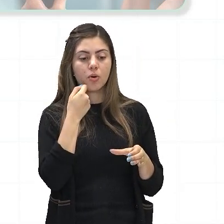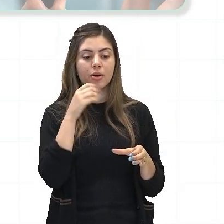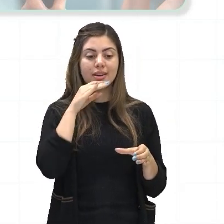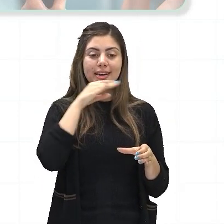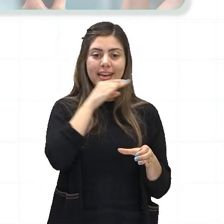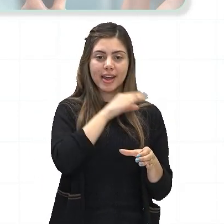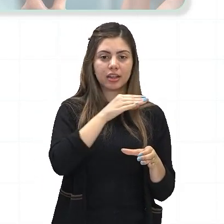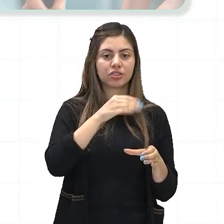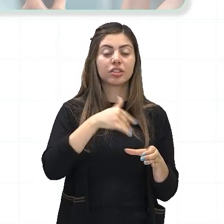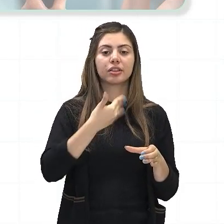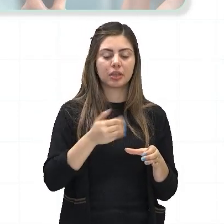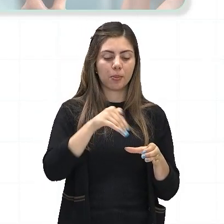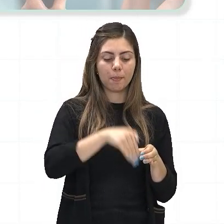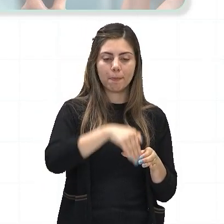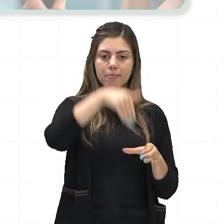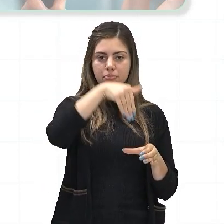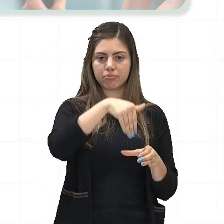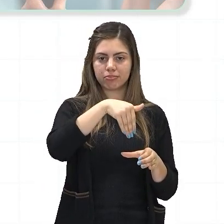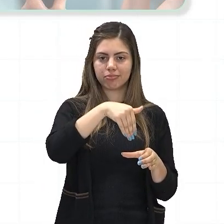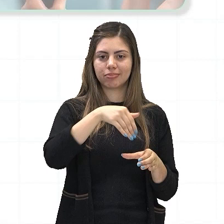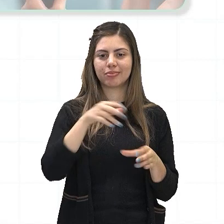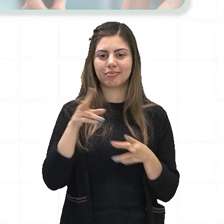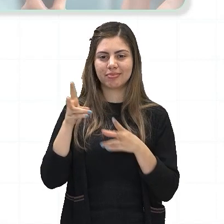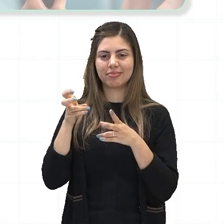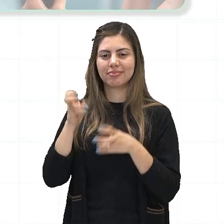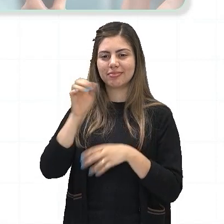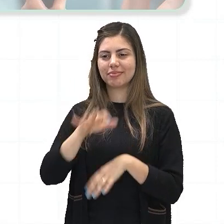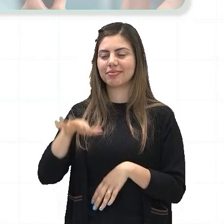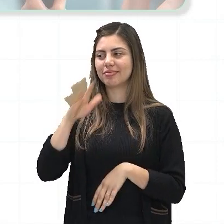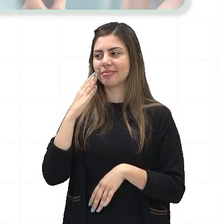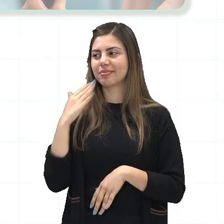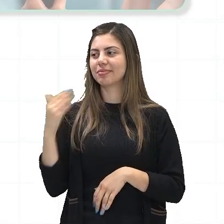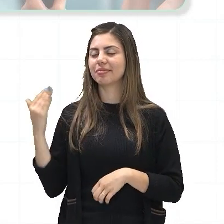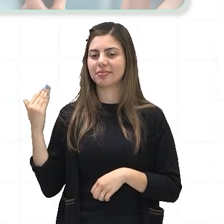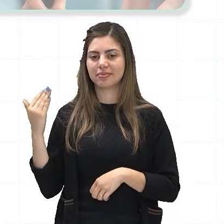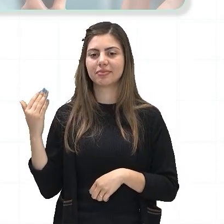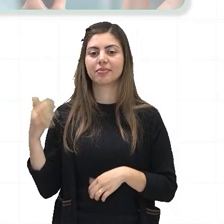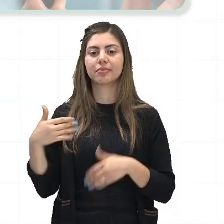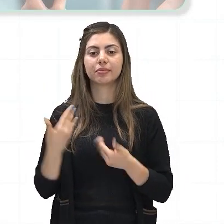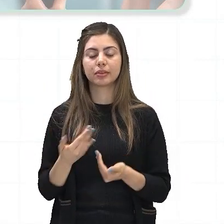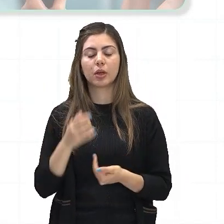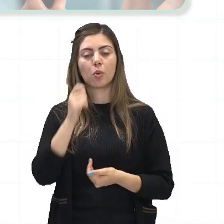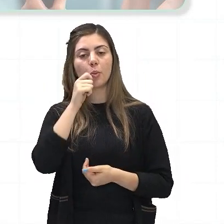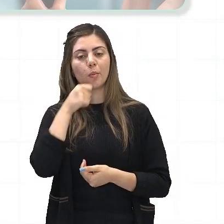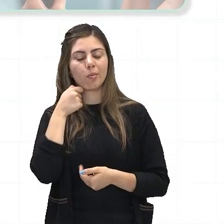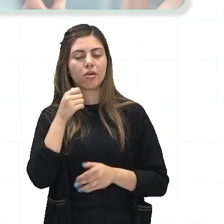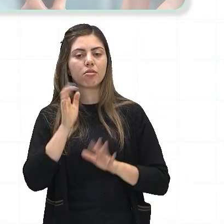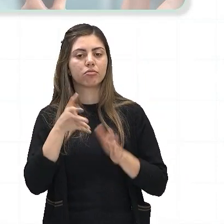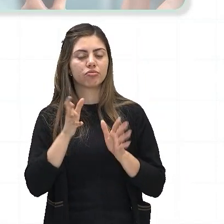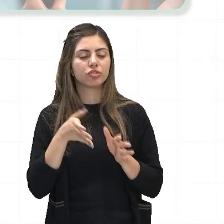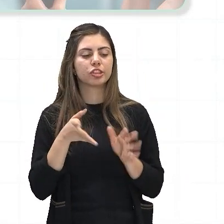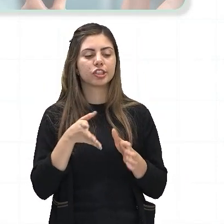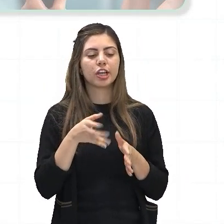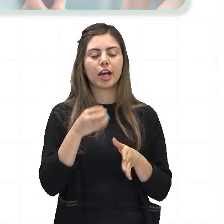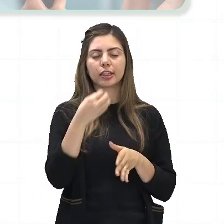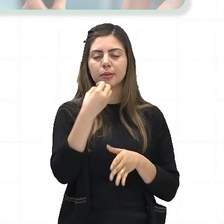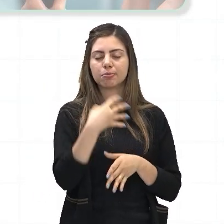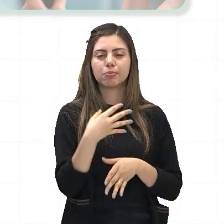né? Ele pula ali, ele aparece como como você consegue visualizar nessa imagem. Então o pão já está ali torradinho, crocante, né? Já está ali